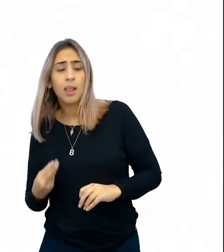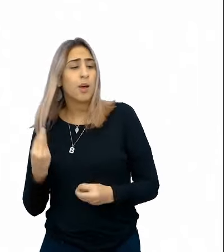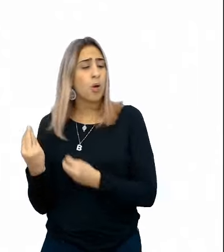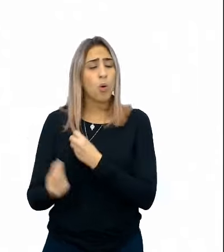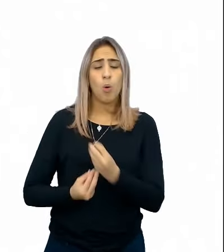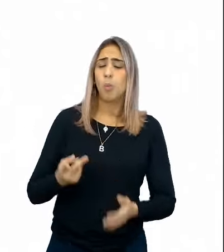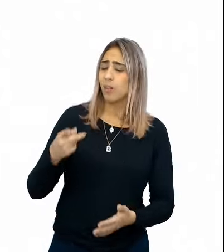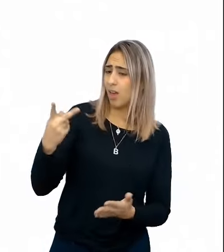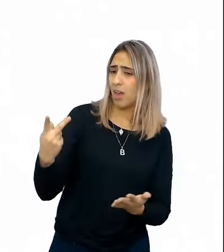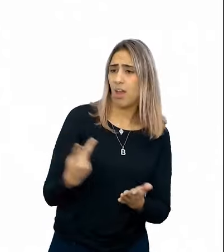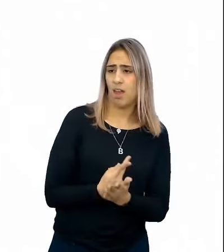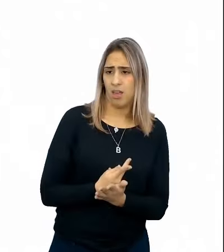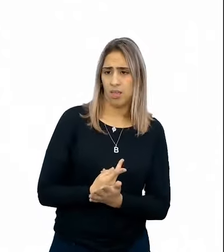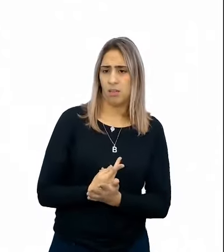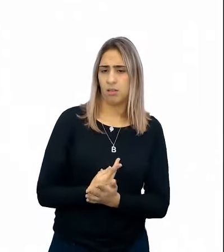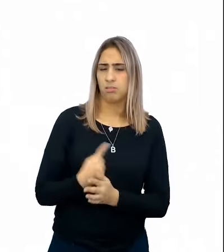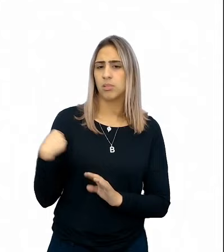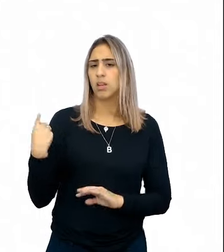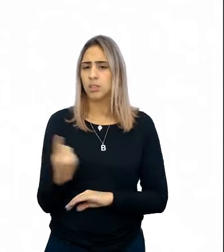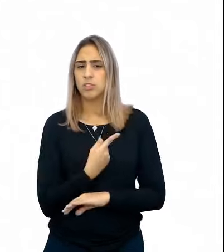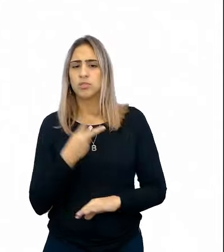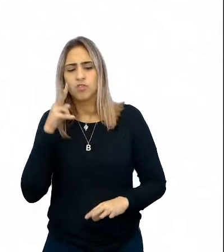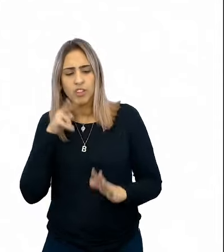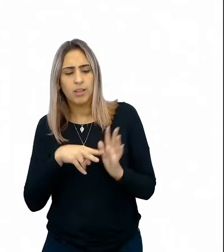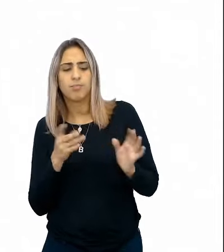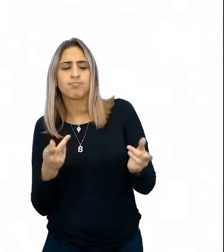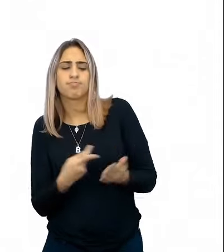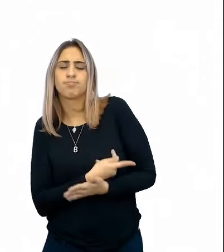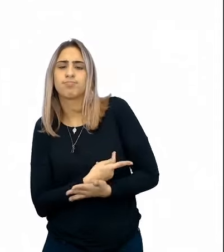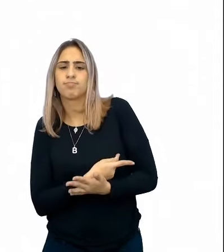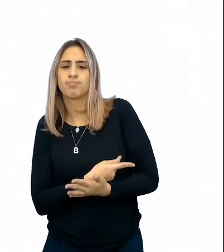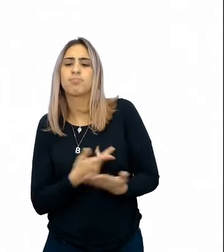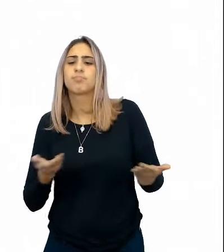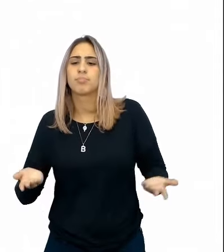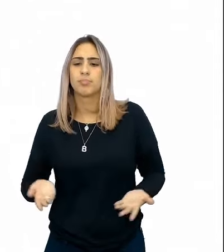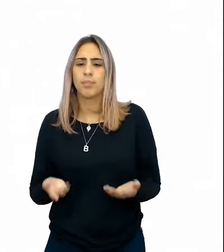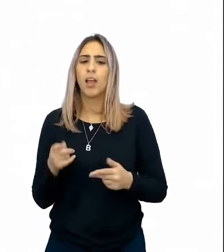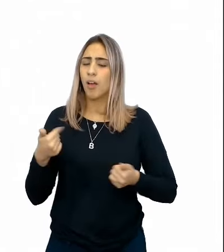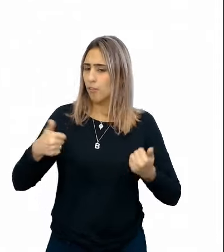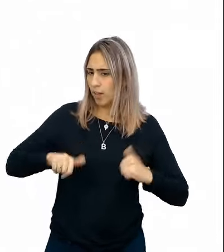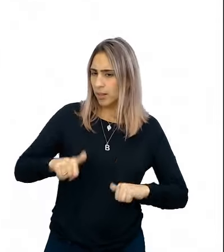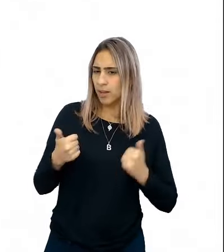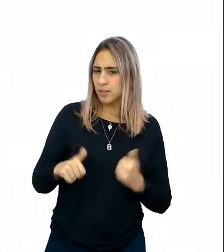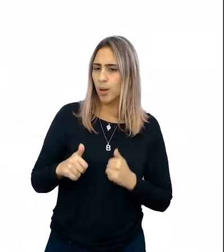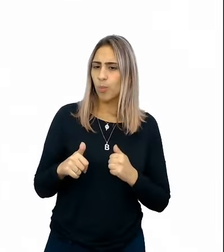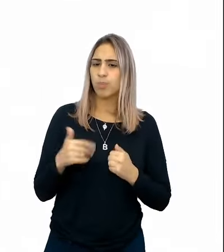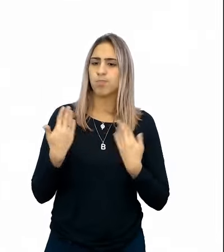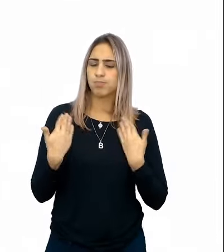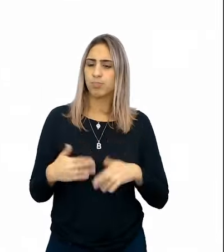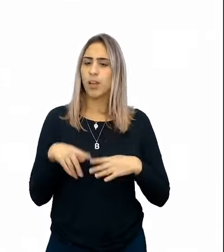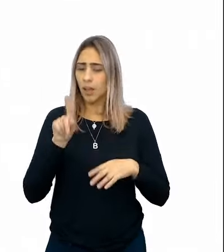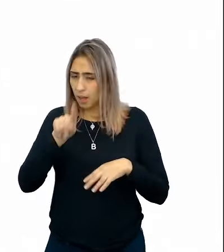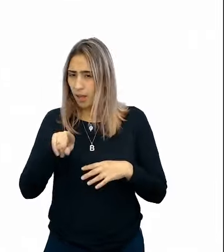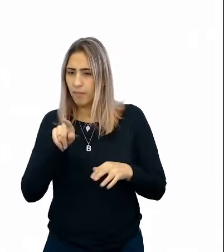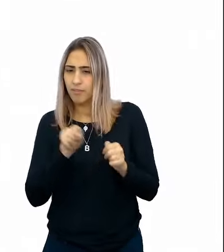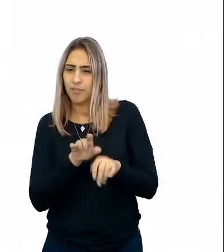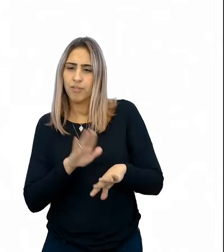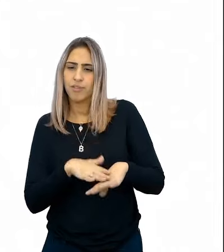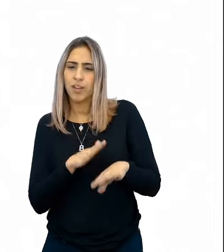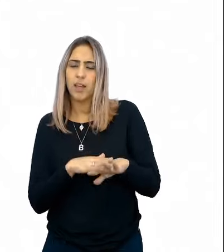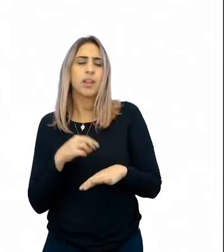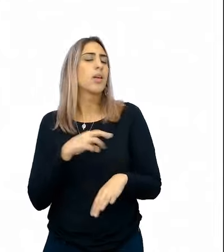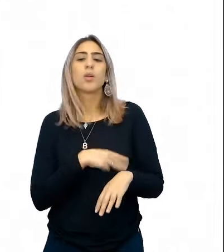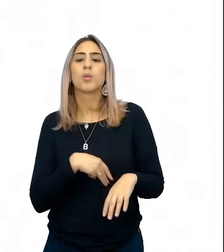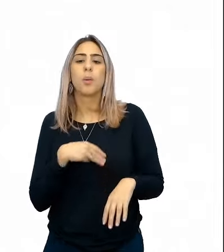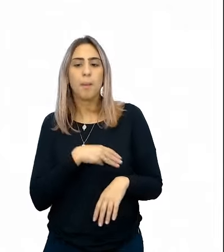quanto aquelas que a gente julga errada. Bom, a avaliação diagnóstica é aquela realizada no início